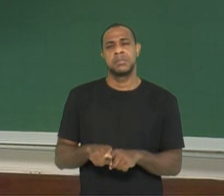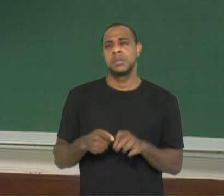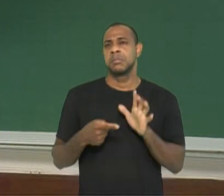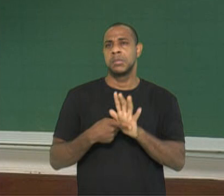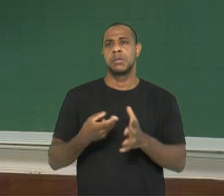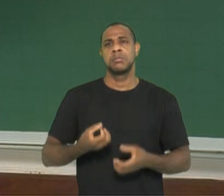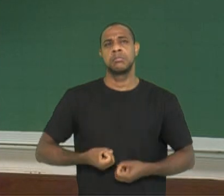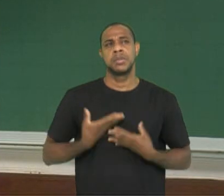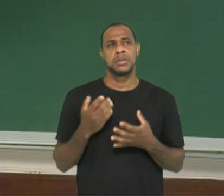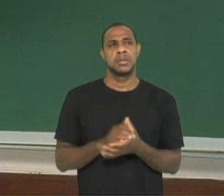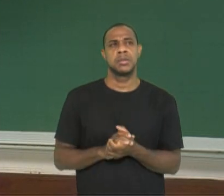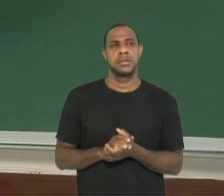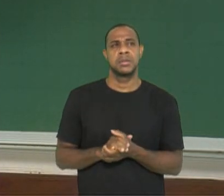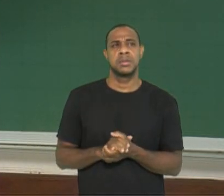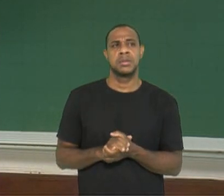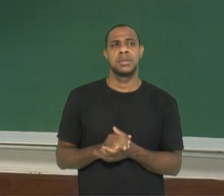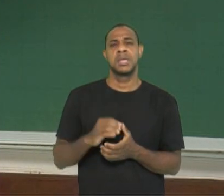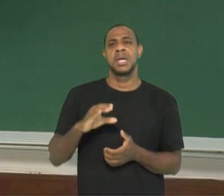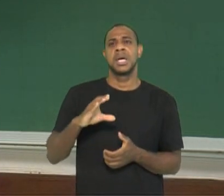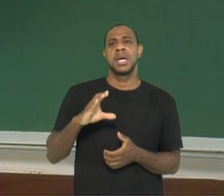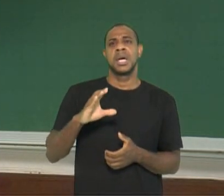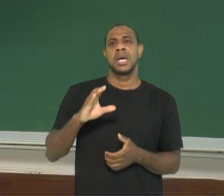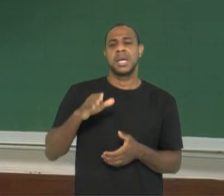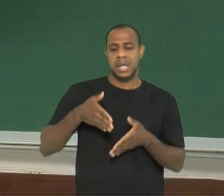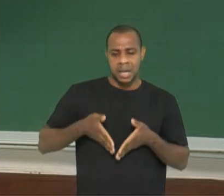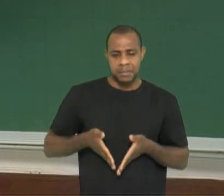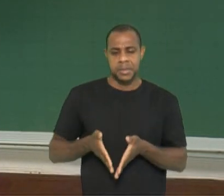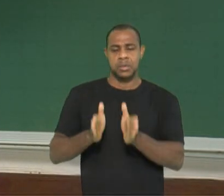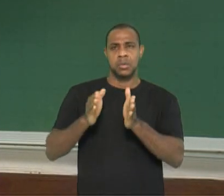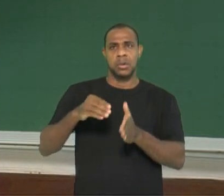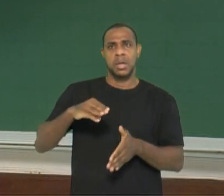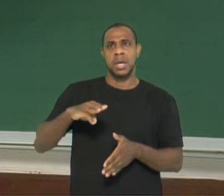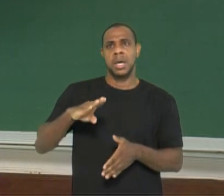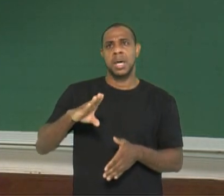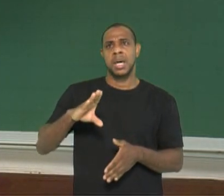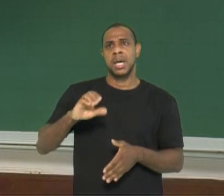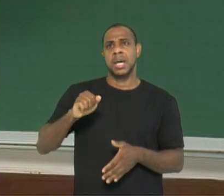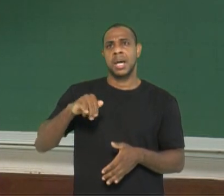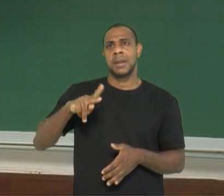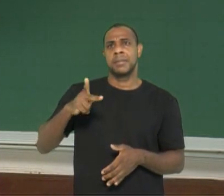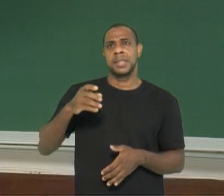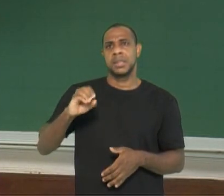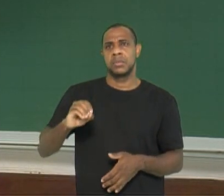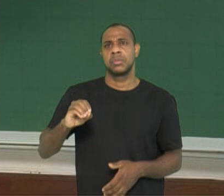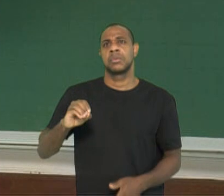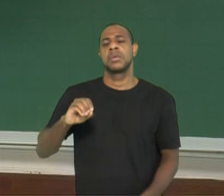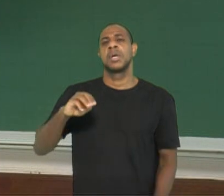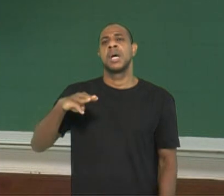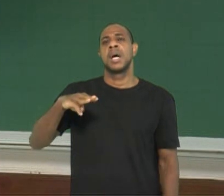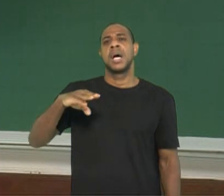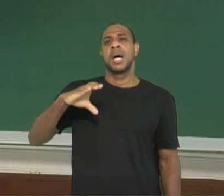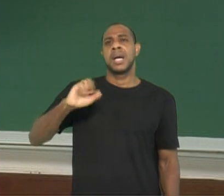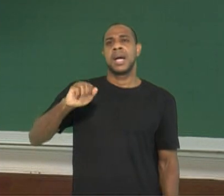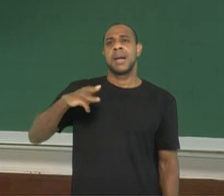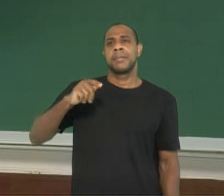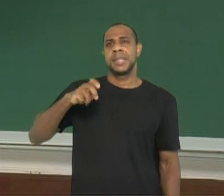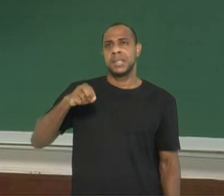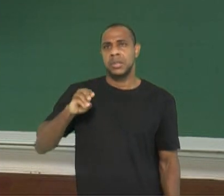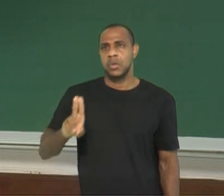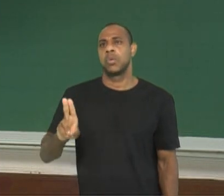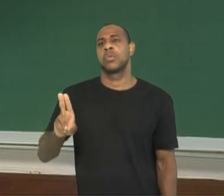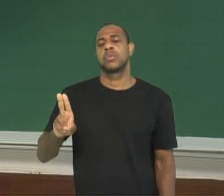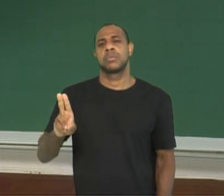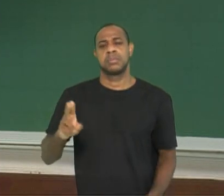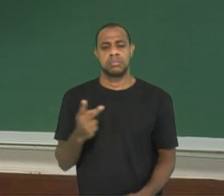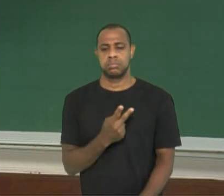exemplo, caminhei, caminhou, caminhemos, é a mesma palavra, só que de formas diferentes, com tempos diferentes, mas é a mesma essência.